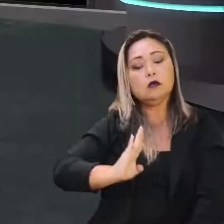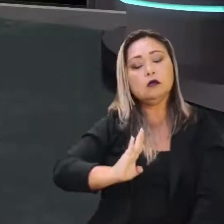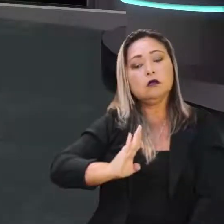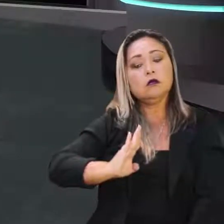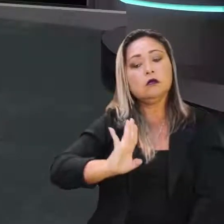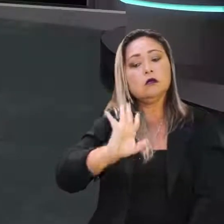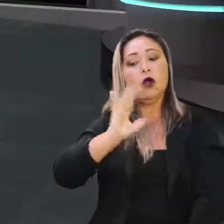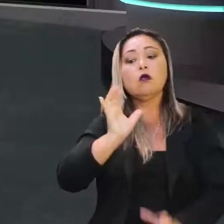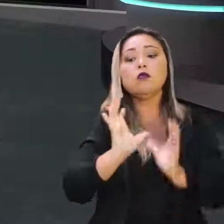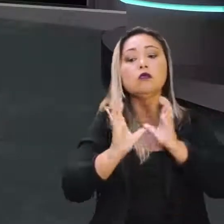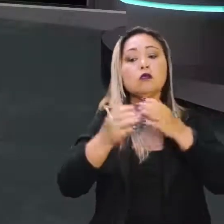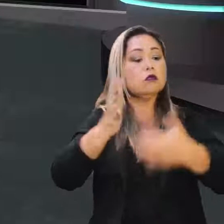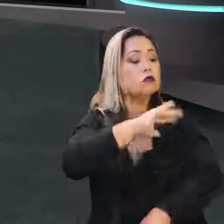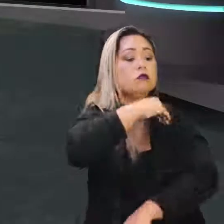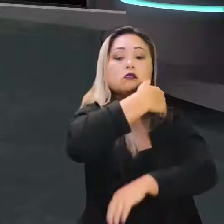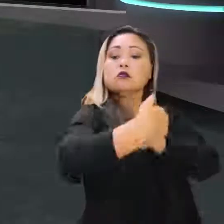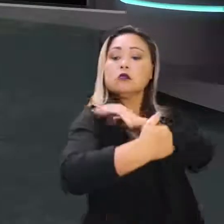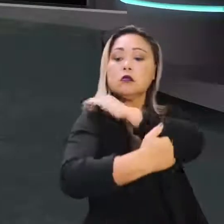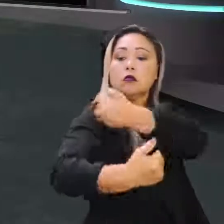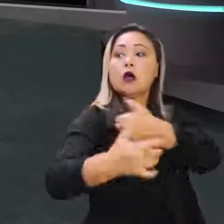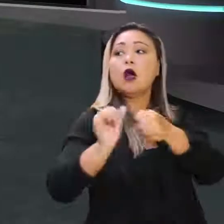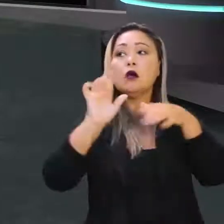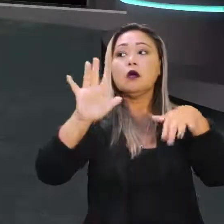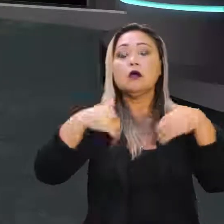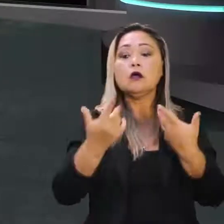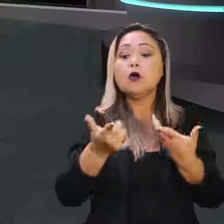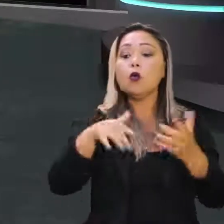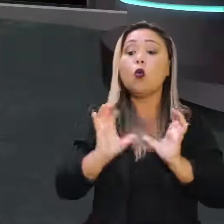A monarquia. A monarquia, isso. E esses